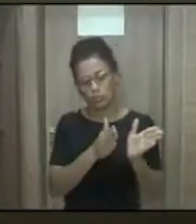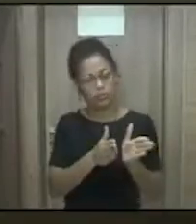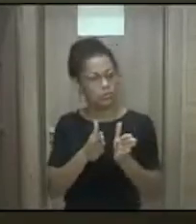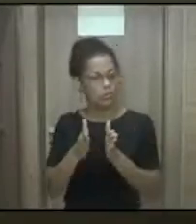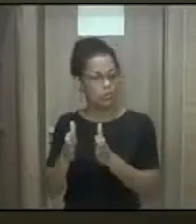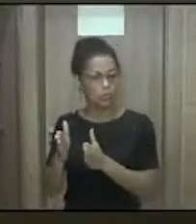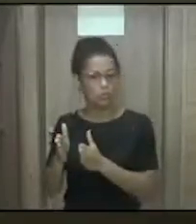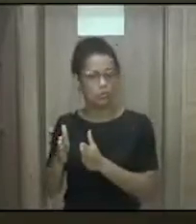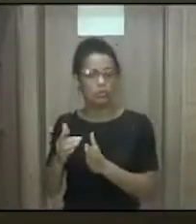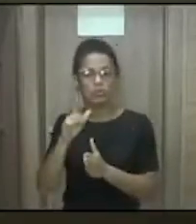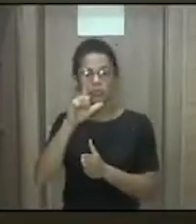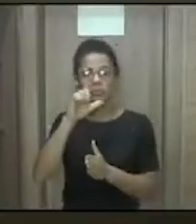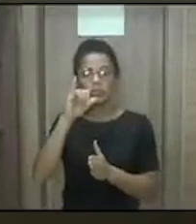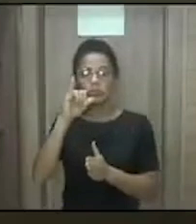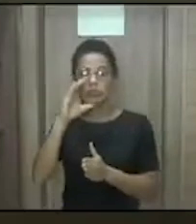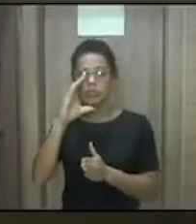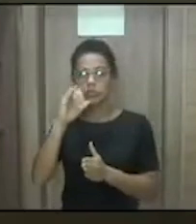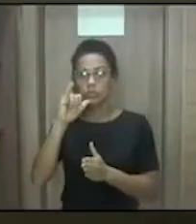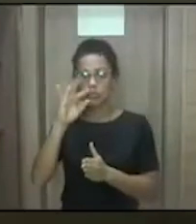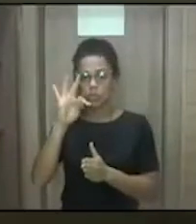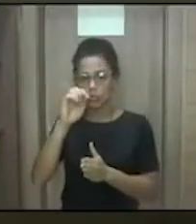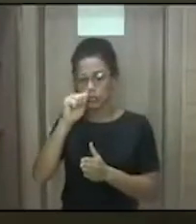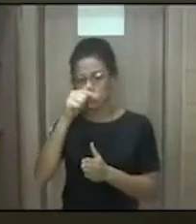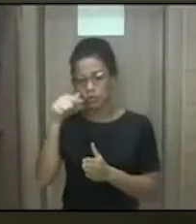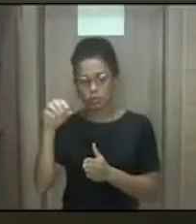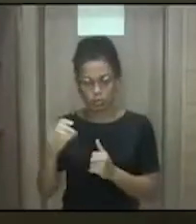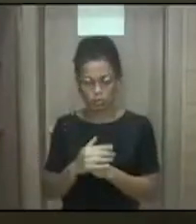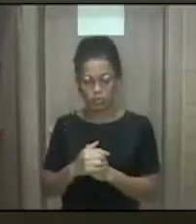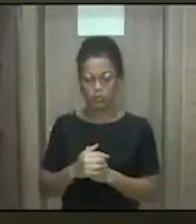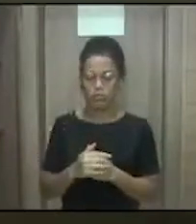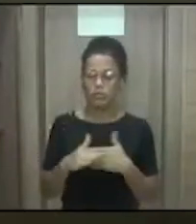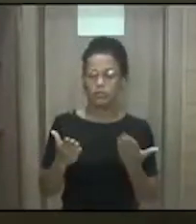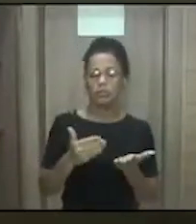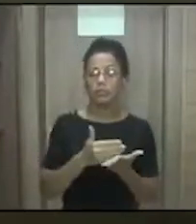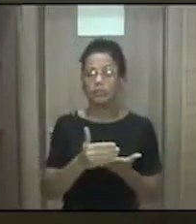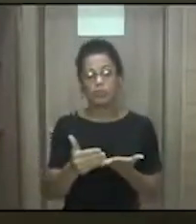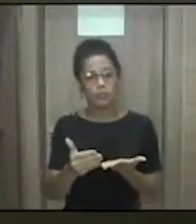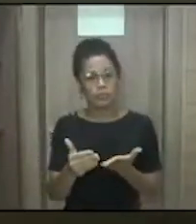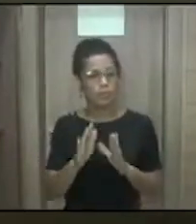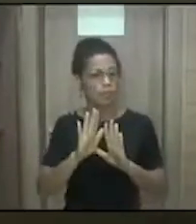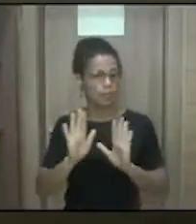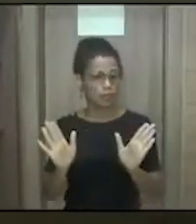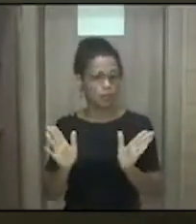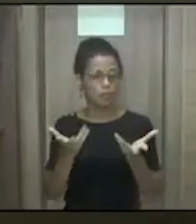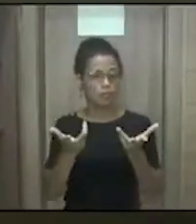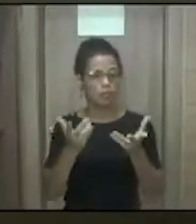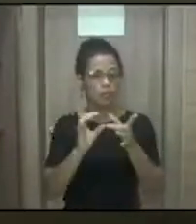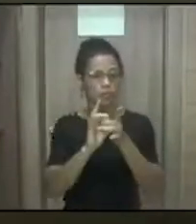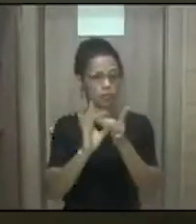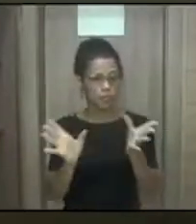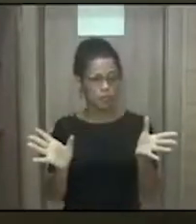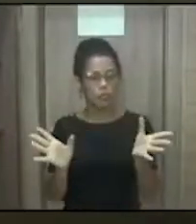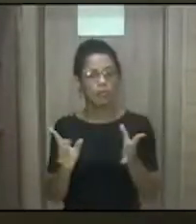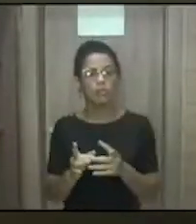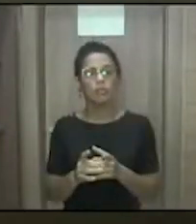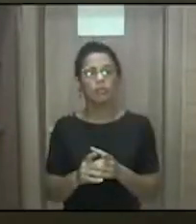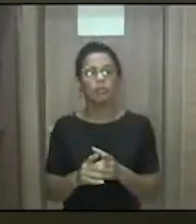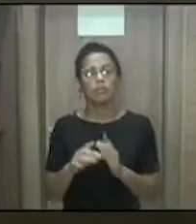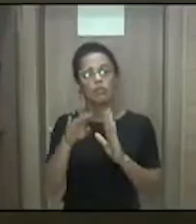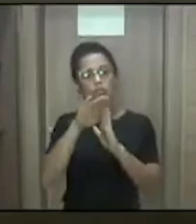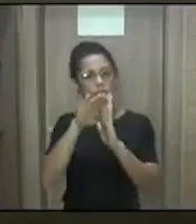de licitação mesmo. É isso, assim, questões iniciais. Queria abrir a discussão, a gente faz um